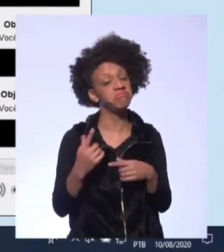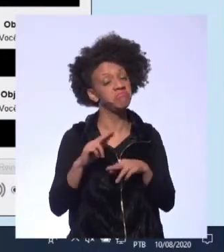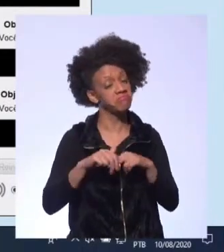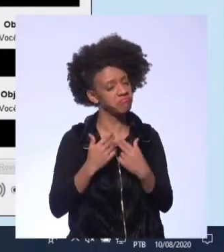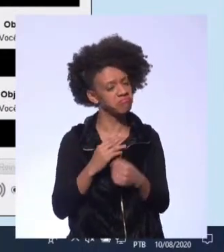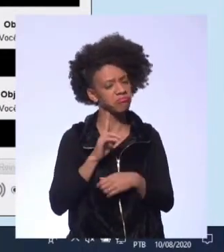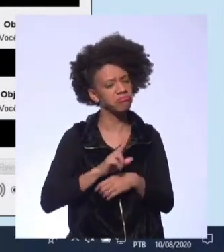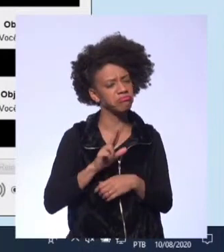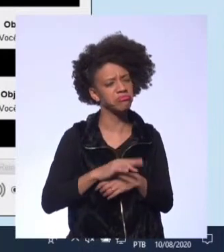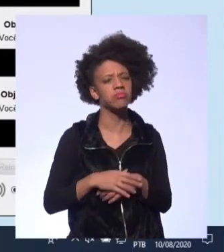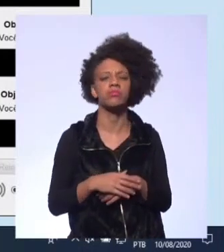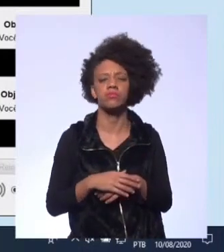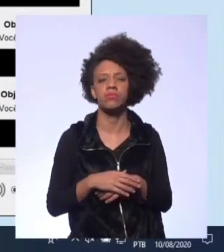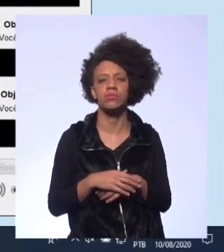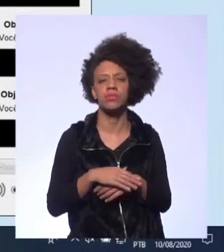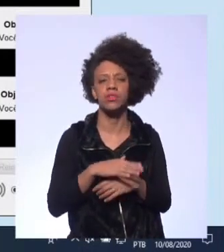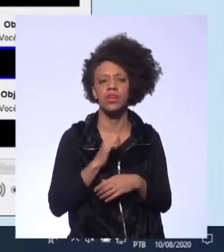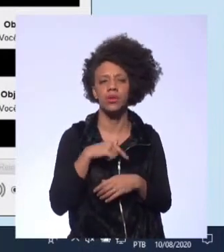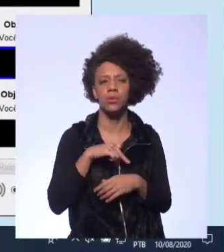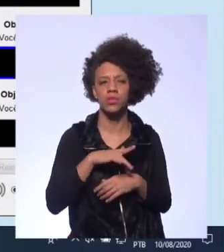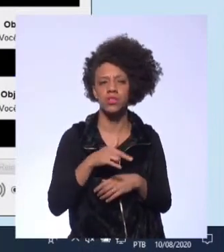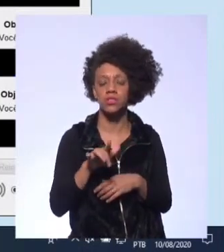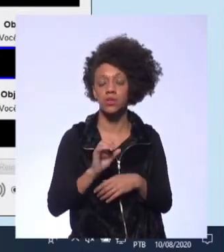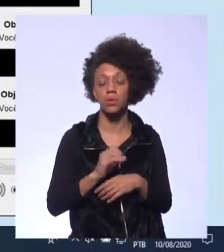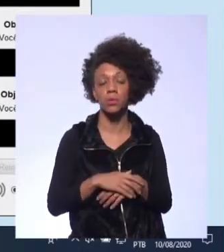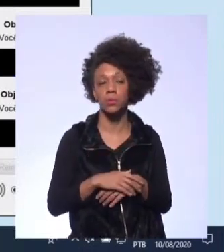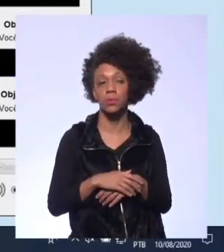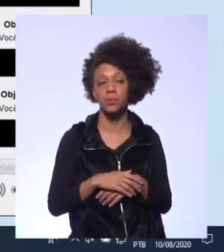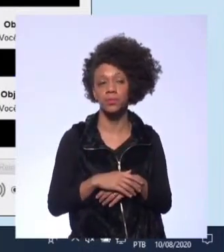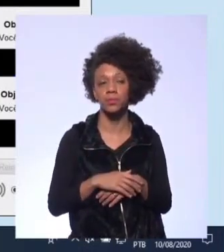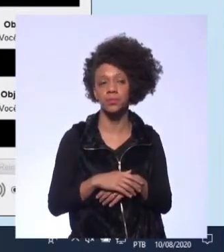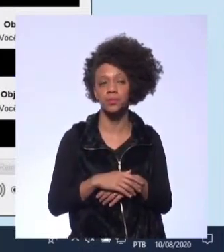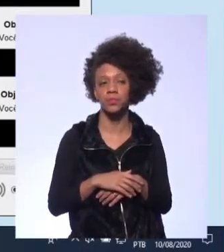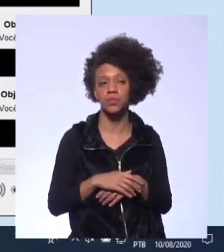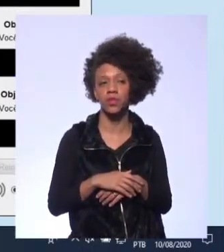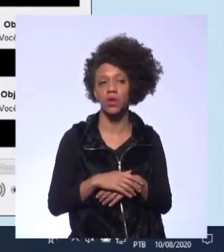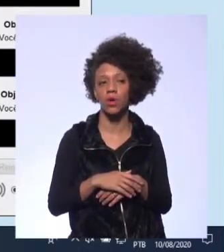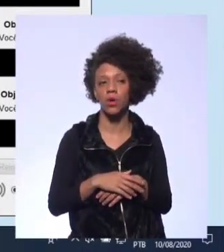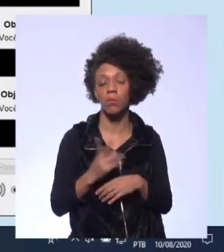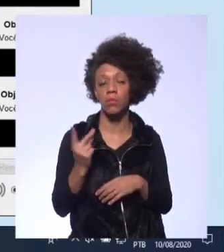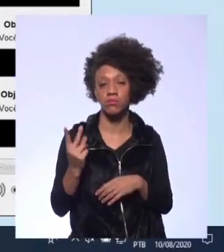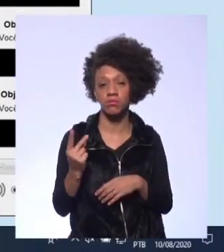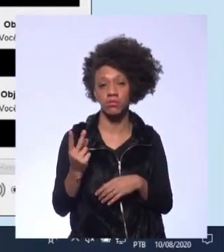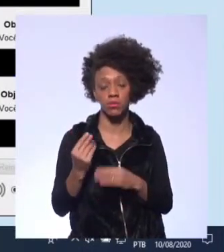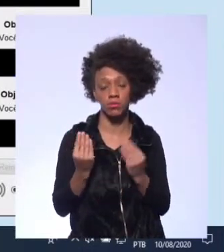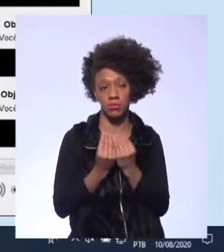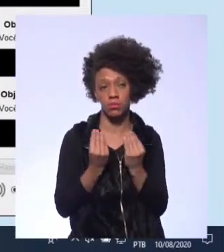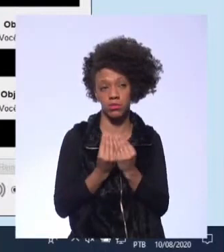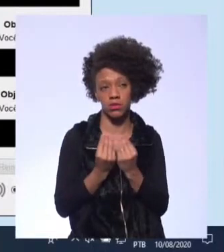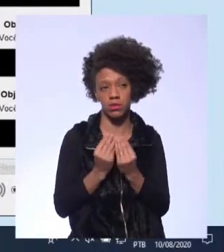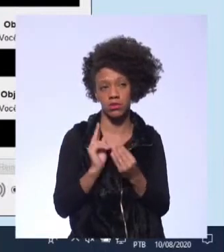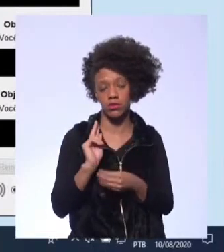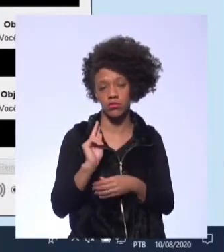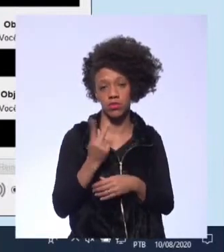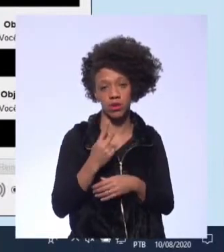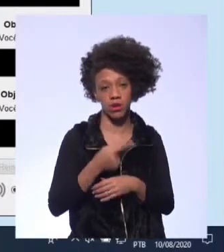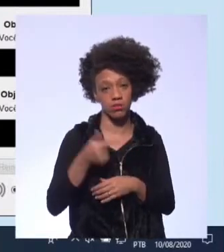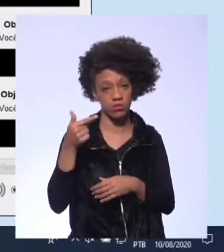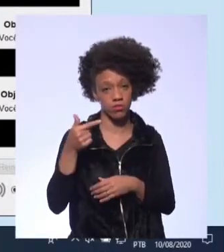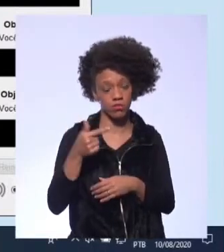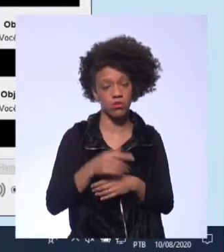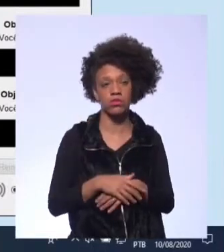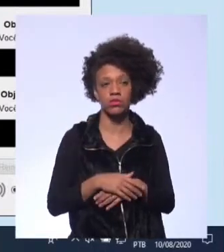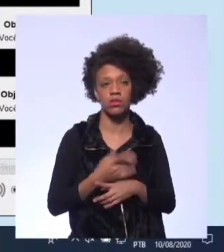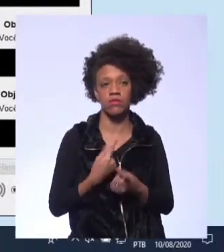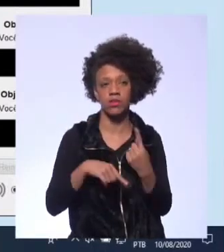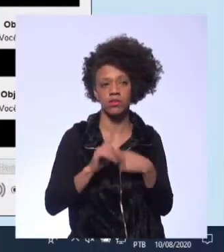vou usar, na minha equação, vou fazer o quê? Vou pegar uma segunda molécula de gás hidrogênio, que vai se